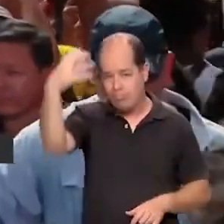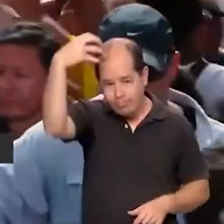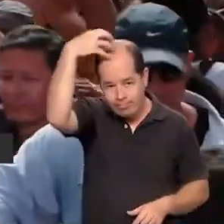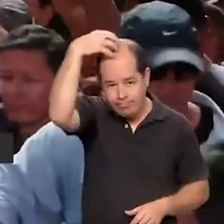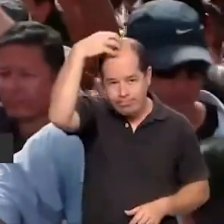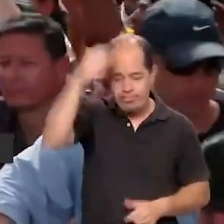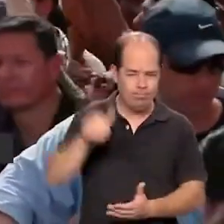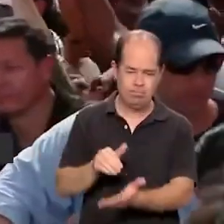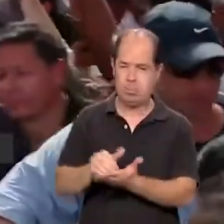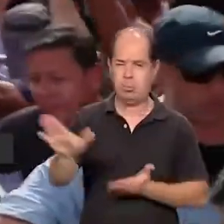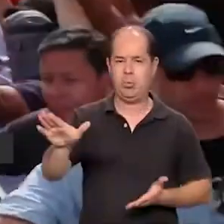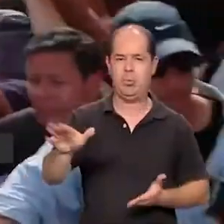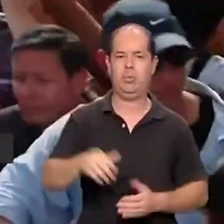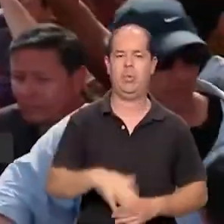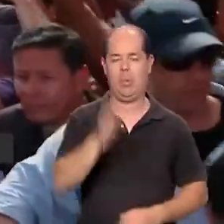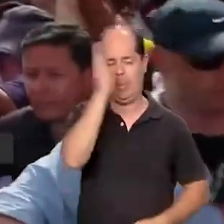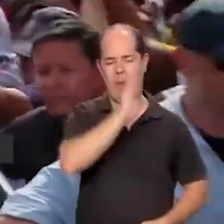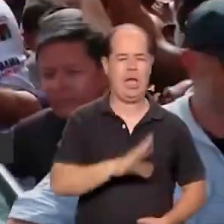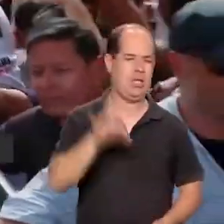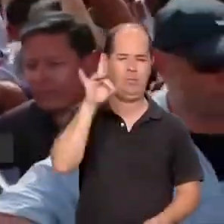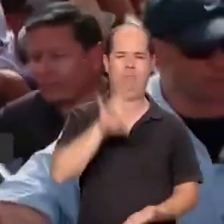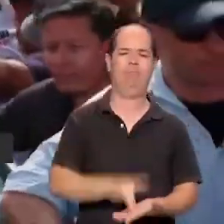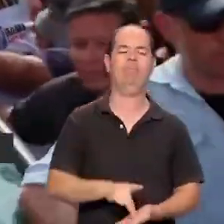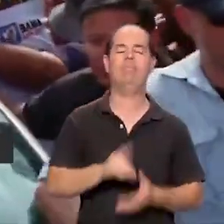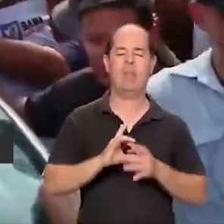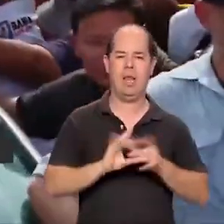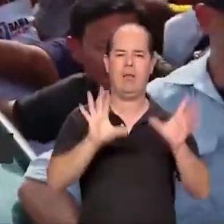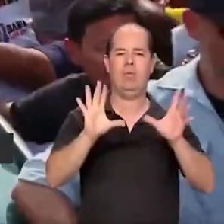a independência do Brasil.